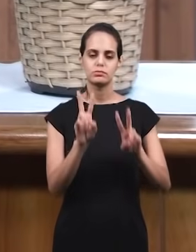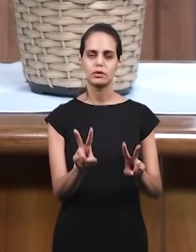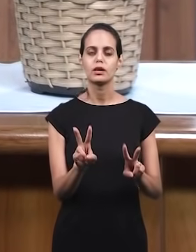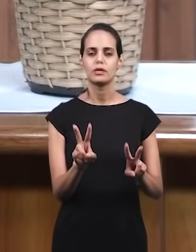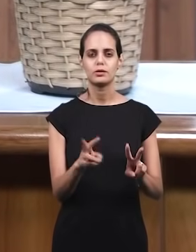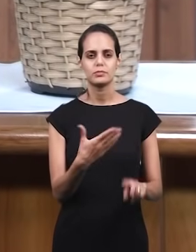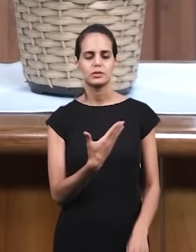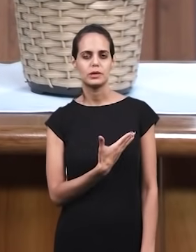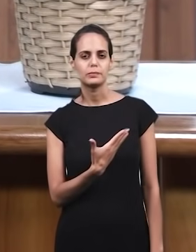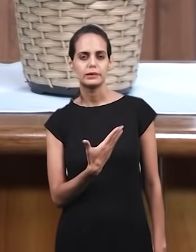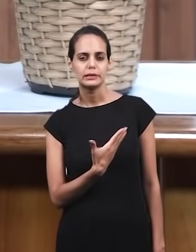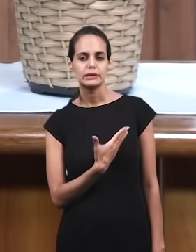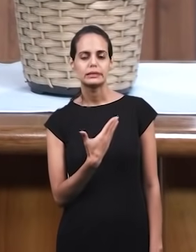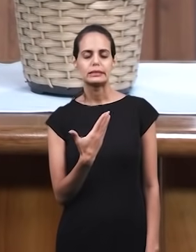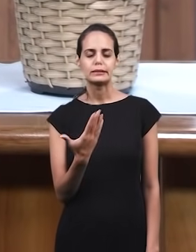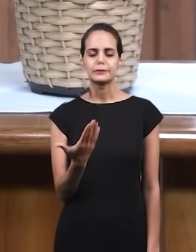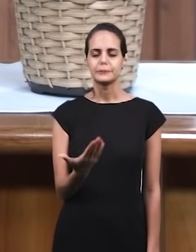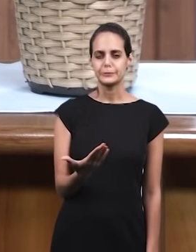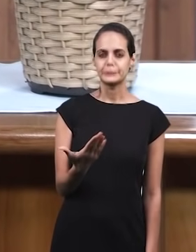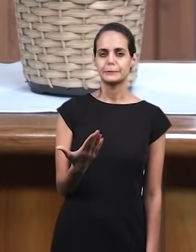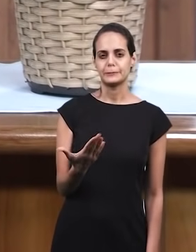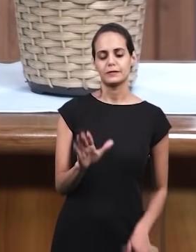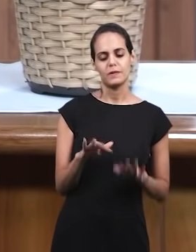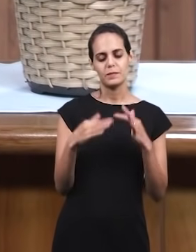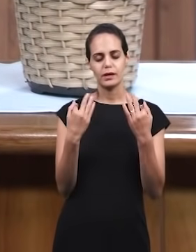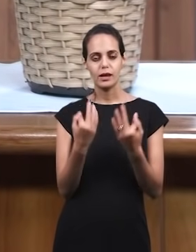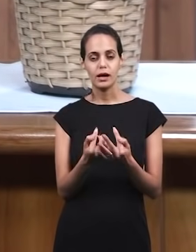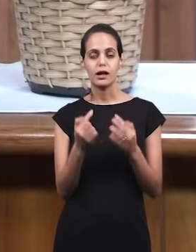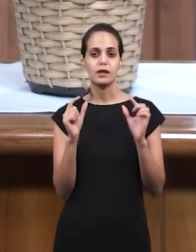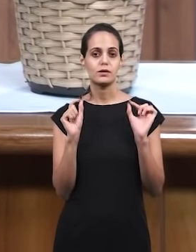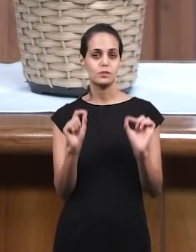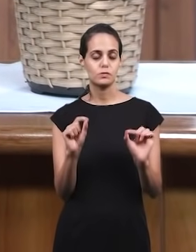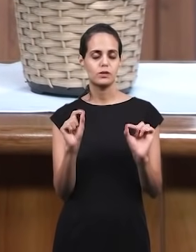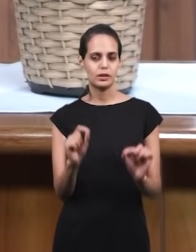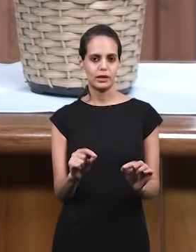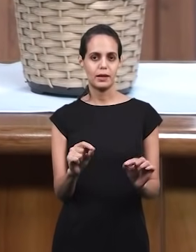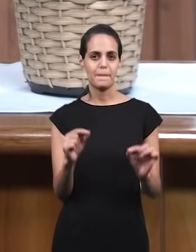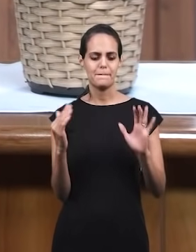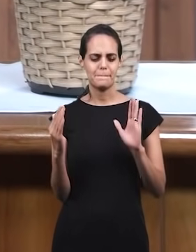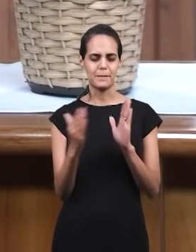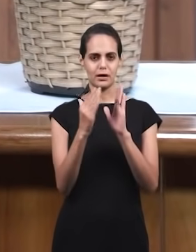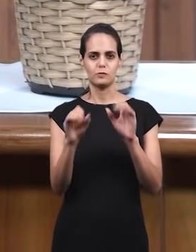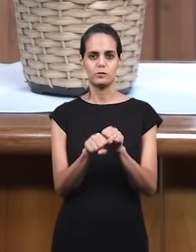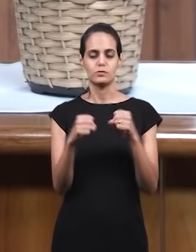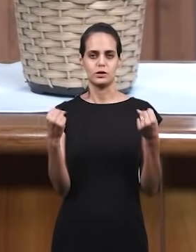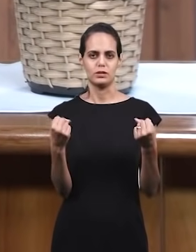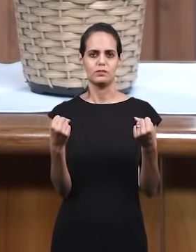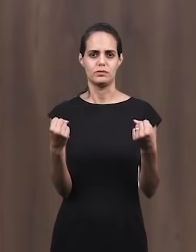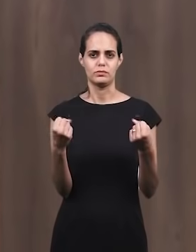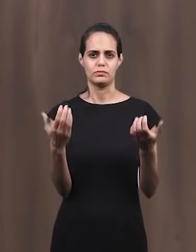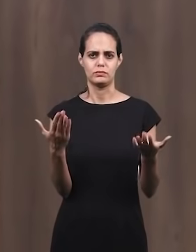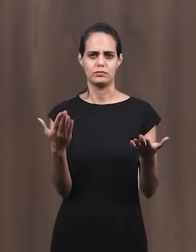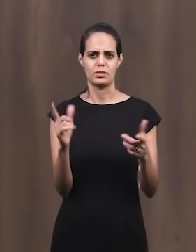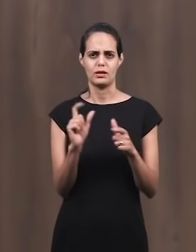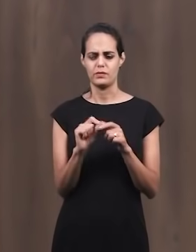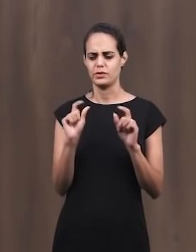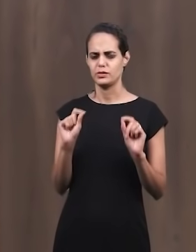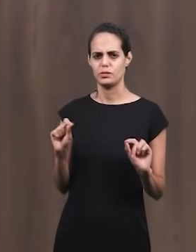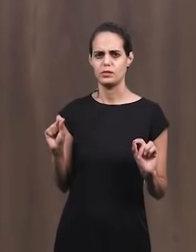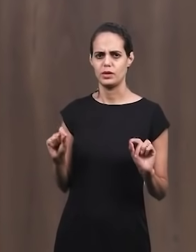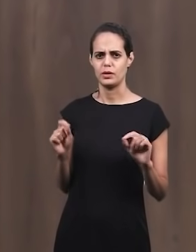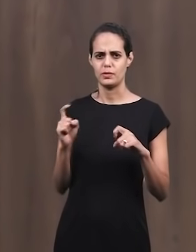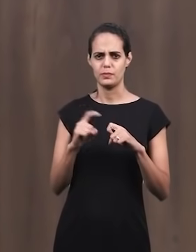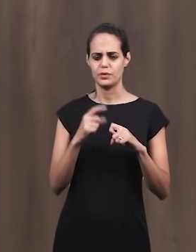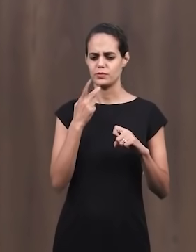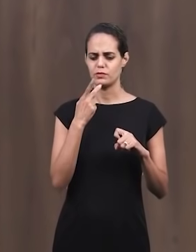que estão diante do impossível. E muitas vezes a pergunta é: o que você vai fazer nessa hora? O médico já falou que não tem